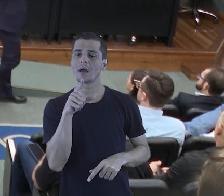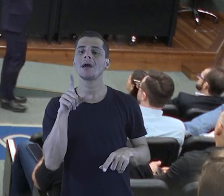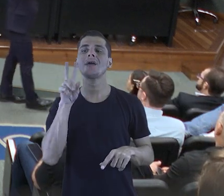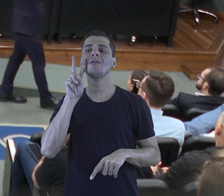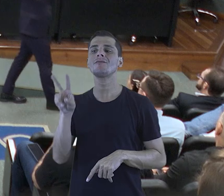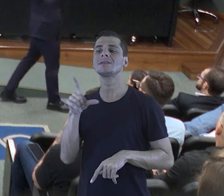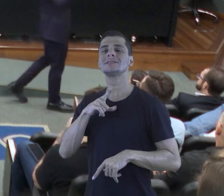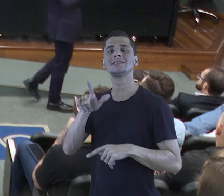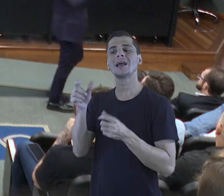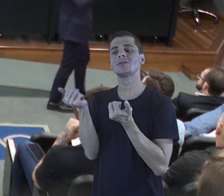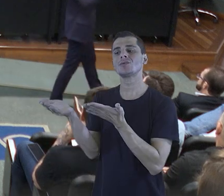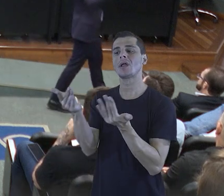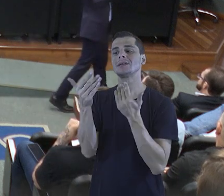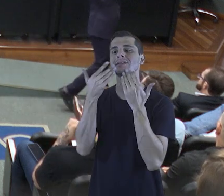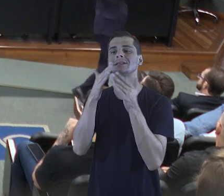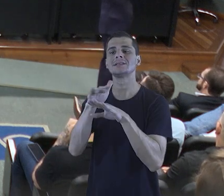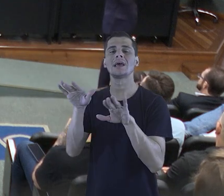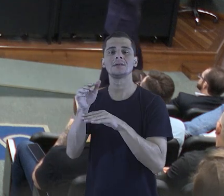vários adolescentes ali,